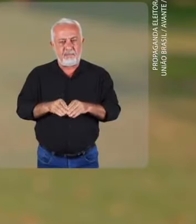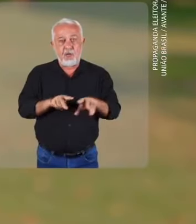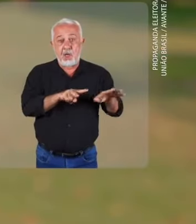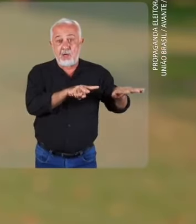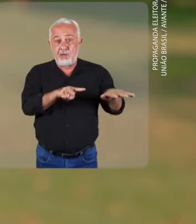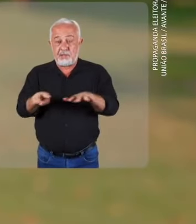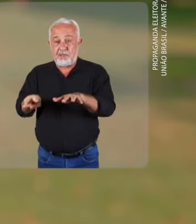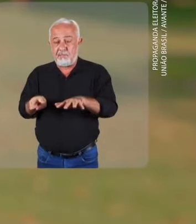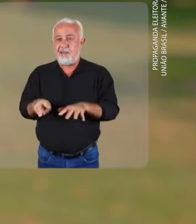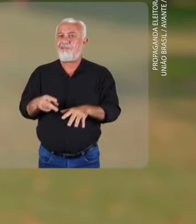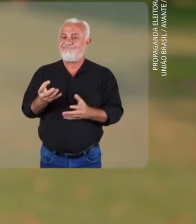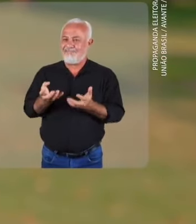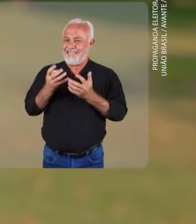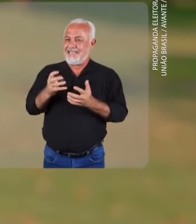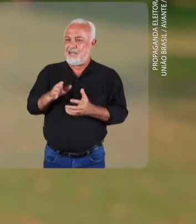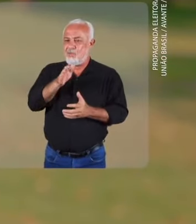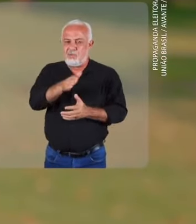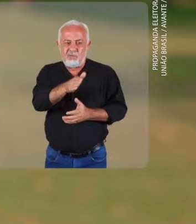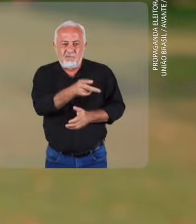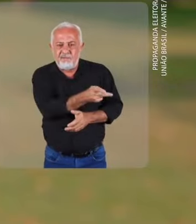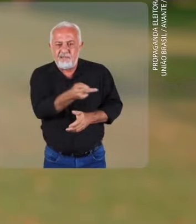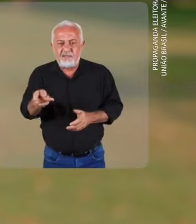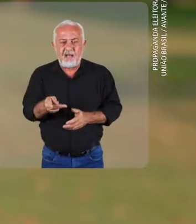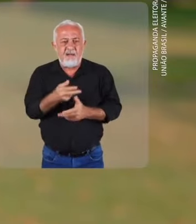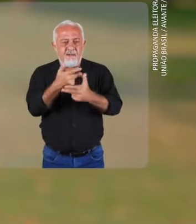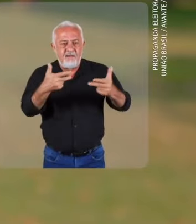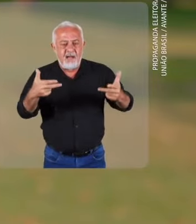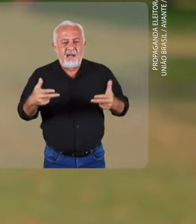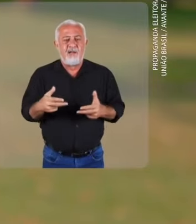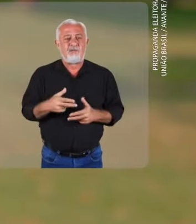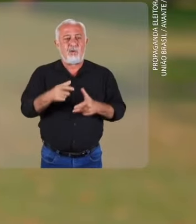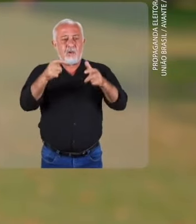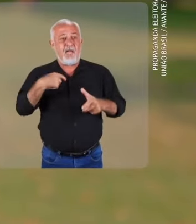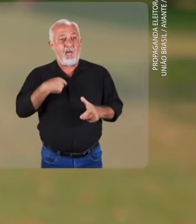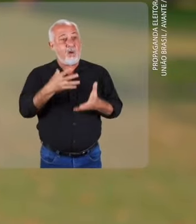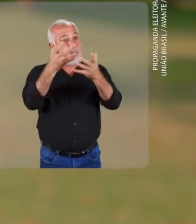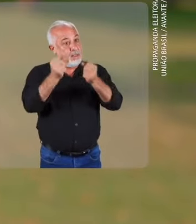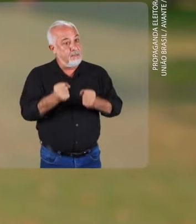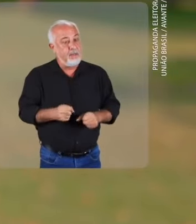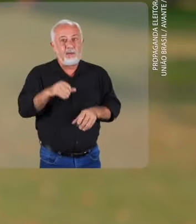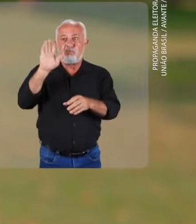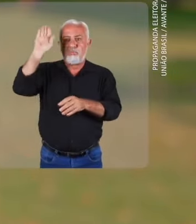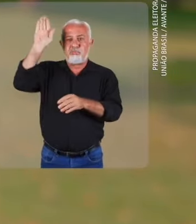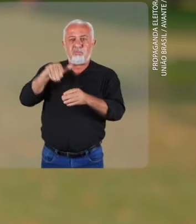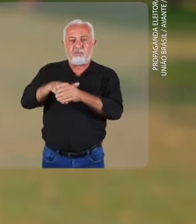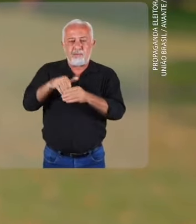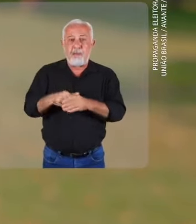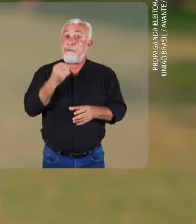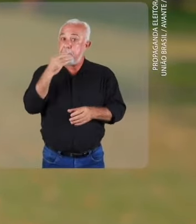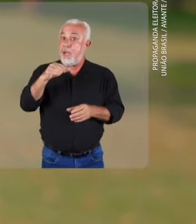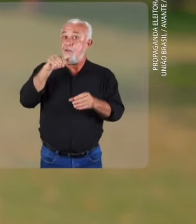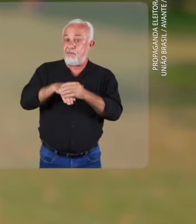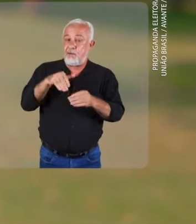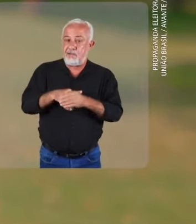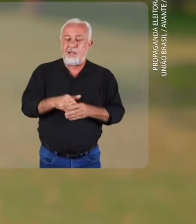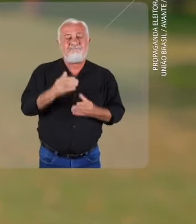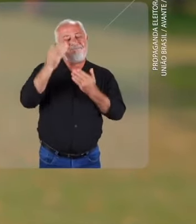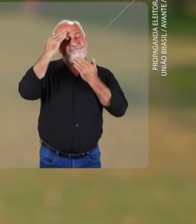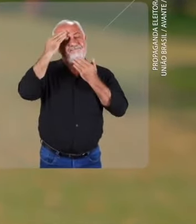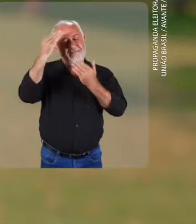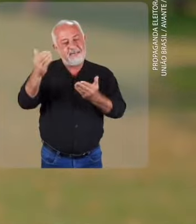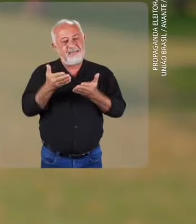22. Essa semana eu fiz questão de visitar lugares onde eu fui muito bem recebida na campanha e onde eu sei que fui bem votada.